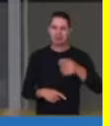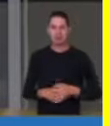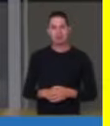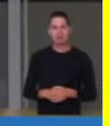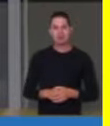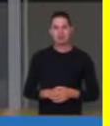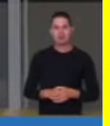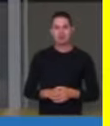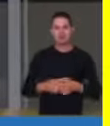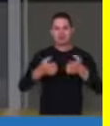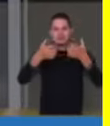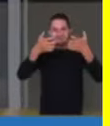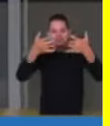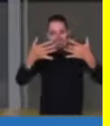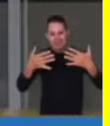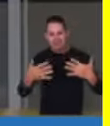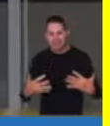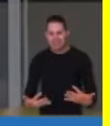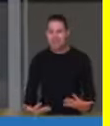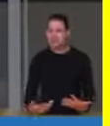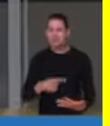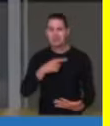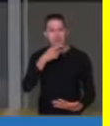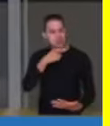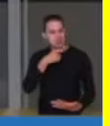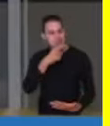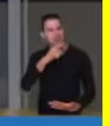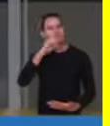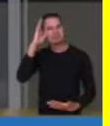para descrever o quão maléfico isso é.